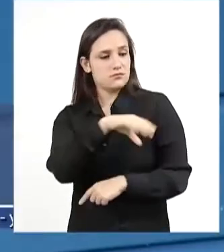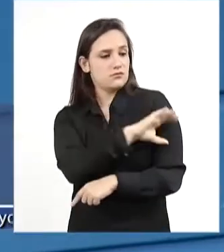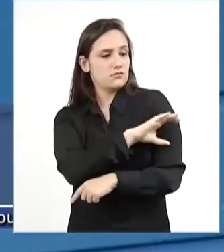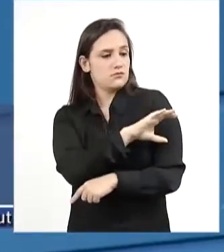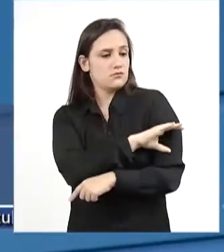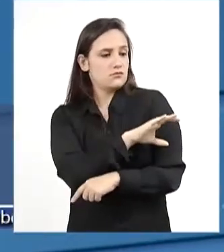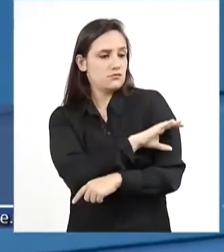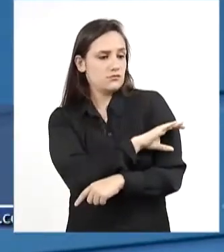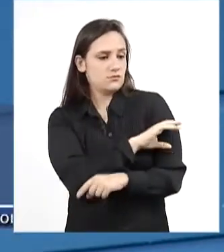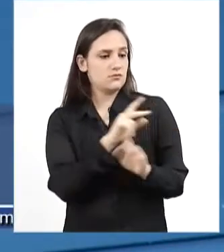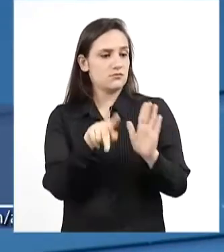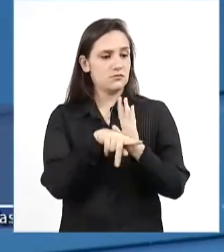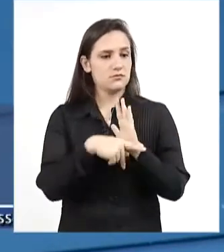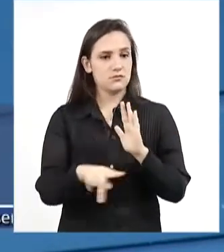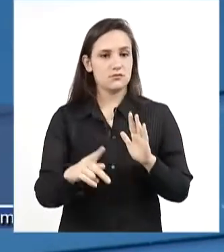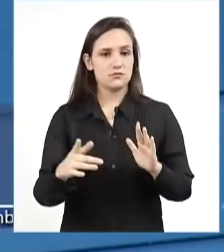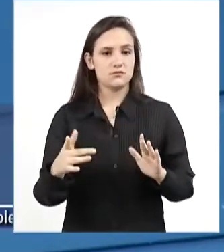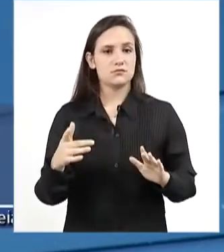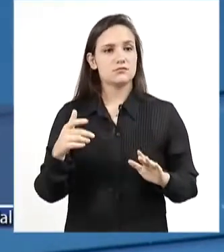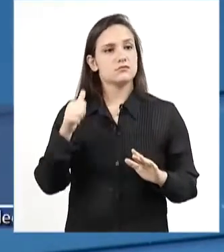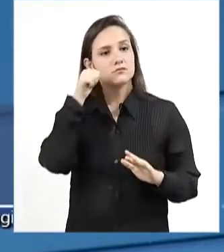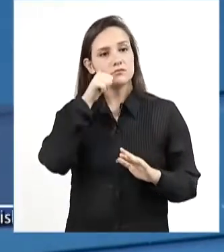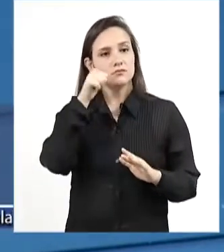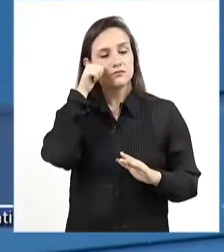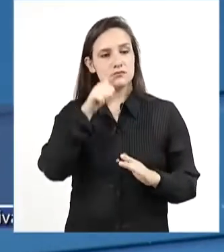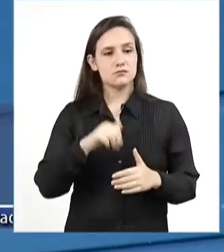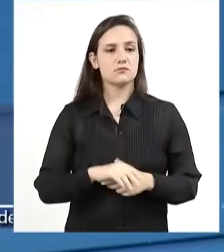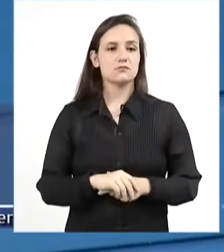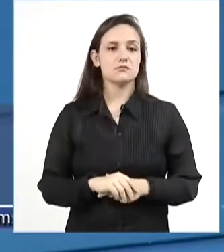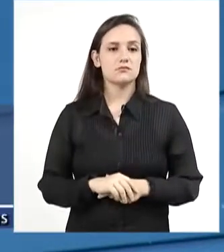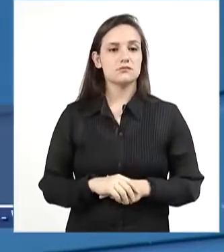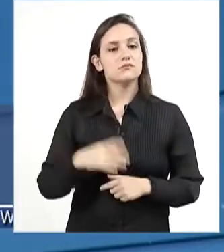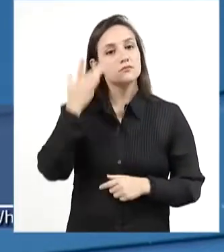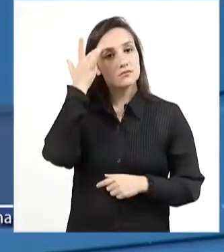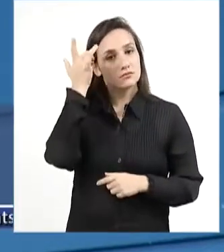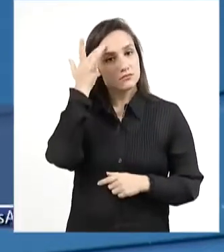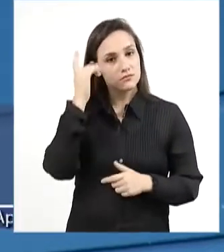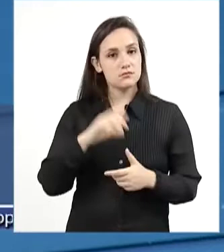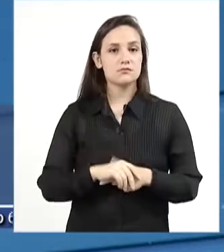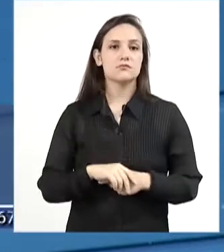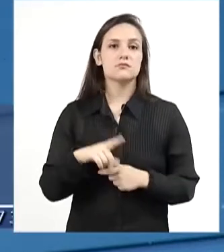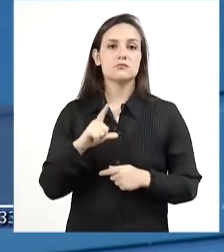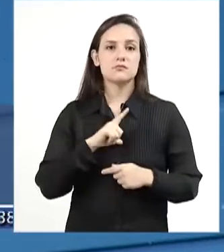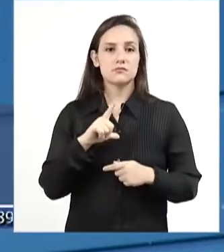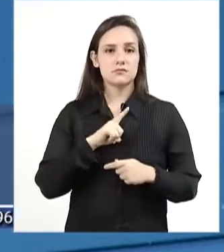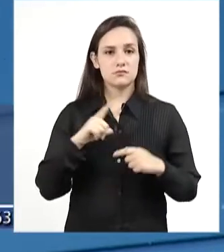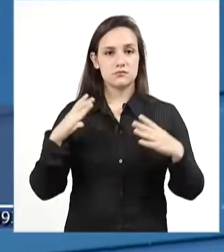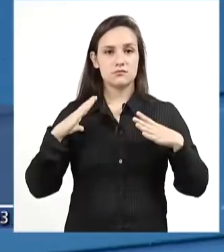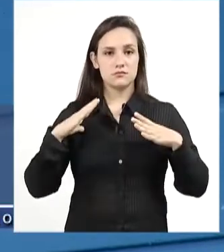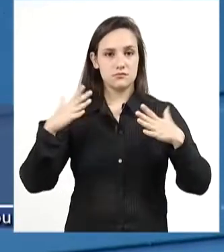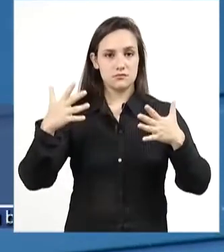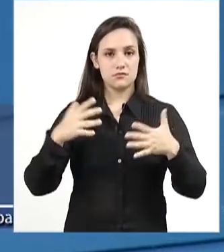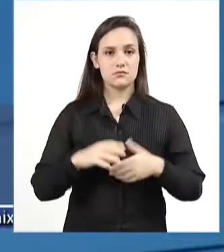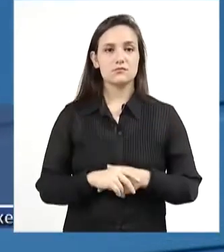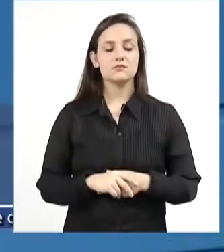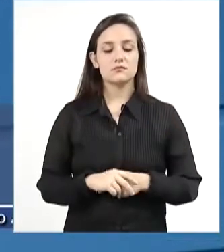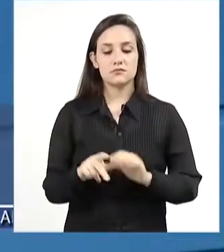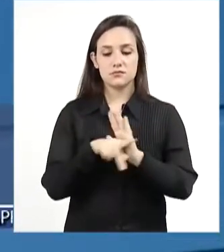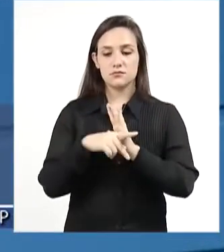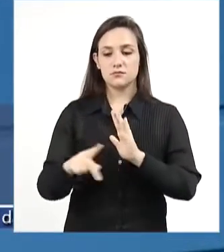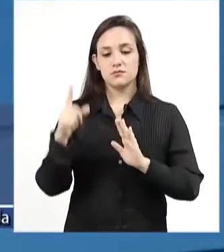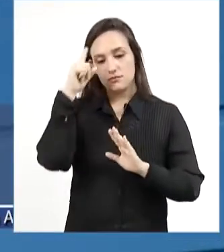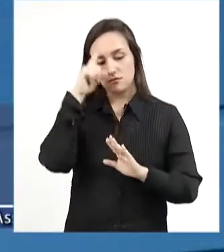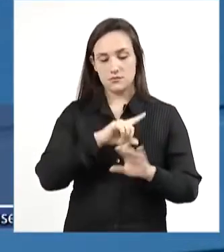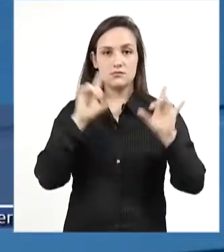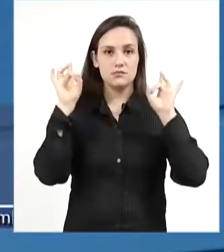Defesa da Mulher nessa casa. E amanhã nós vamos ter aqui um evento em relação ao mês da mulher.